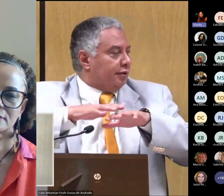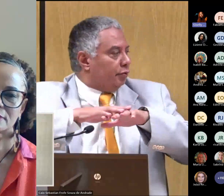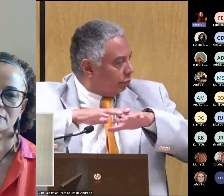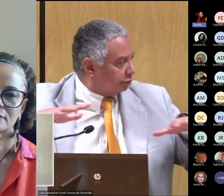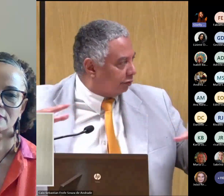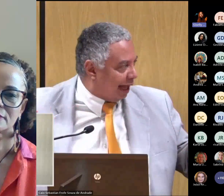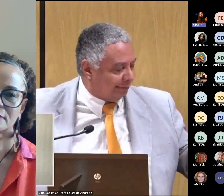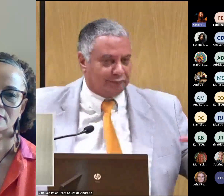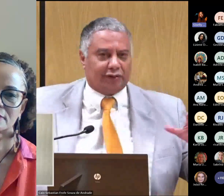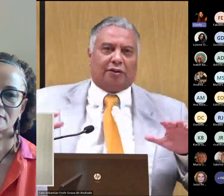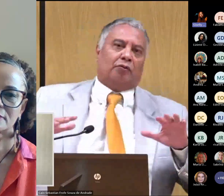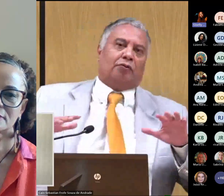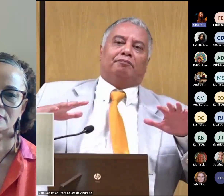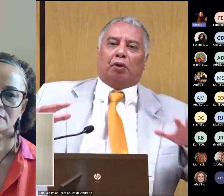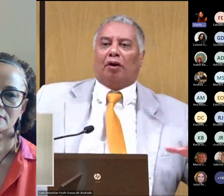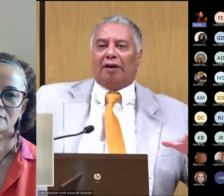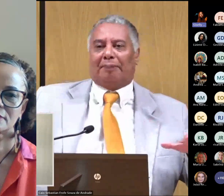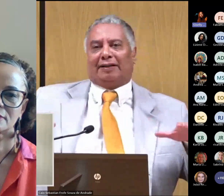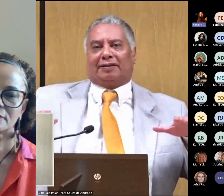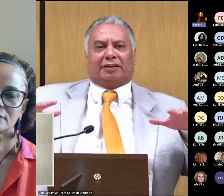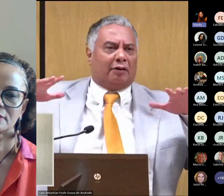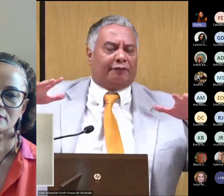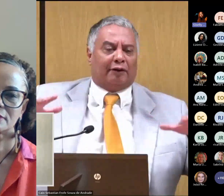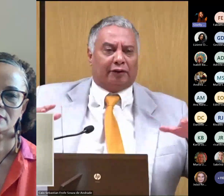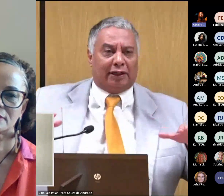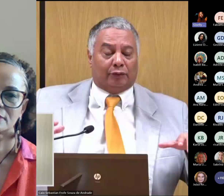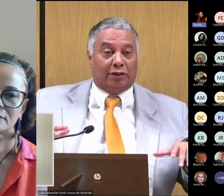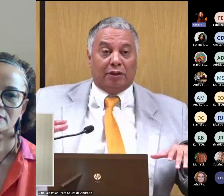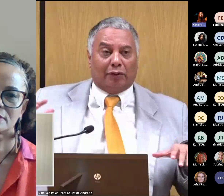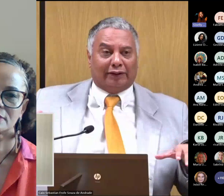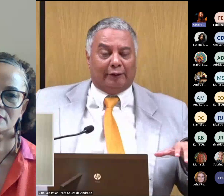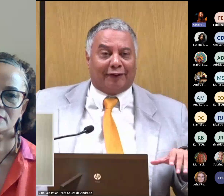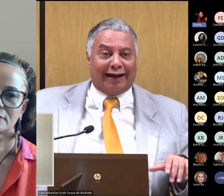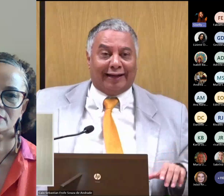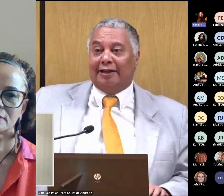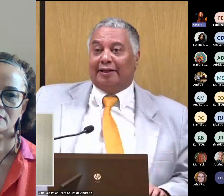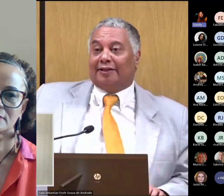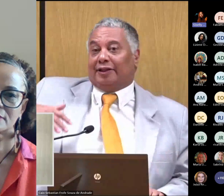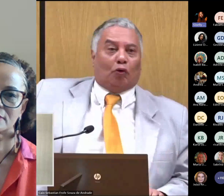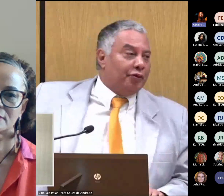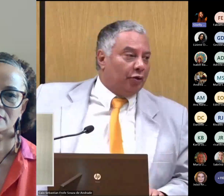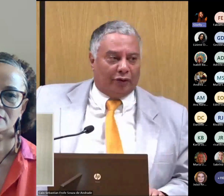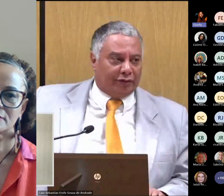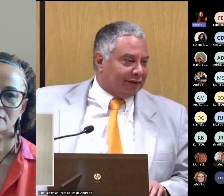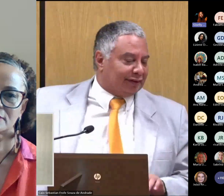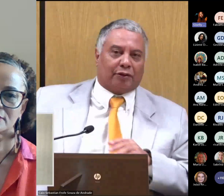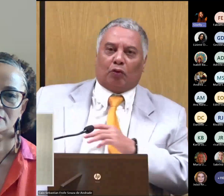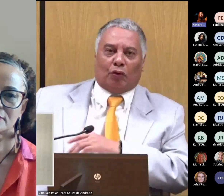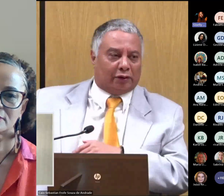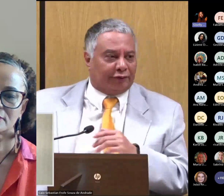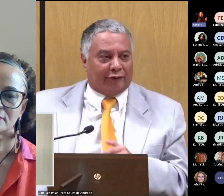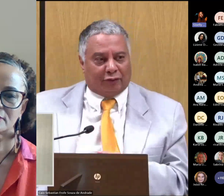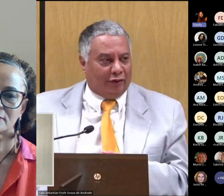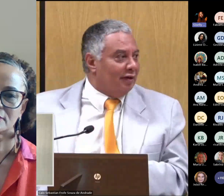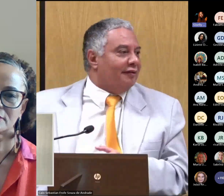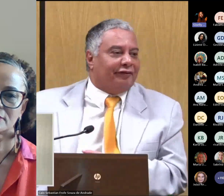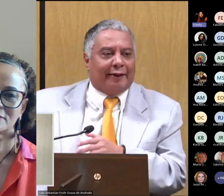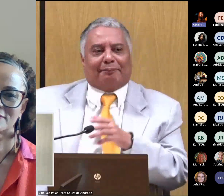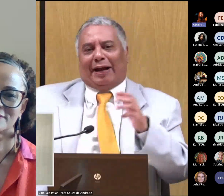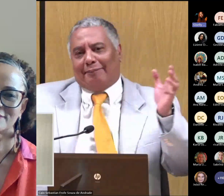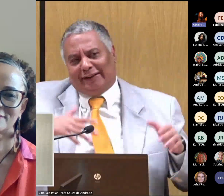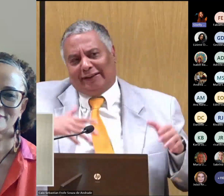dizer assim do nosso lado que são pró reparação a favor da luta quando ele faz 5.000 outras que são contra a favor